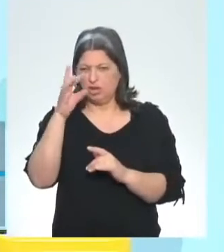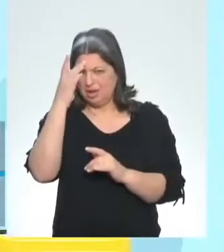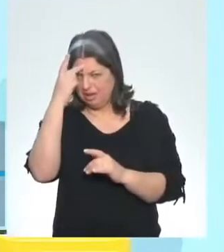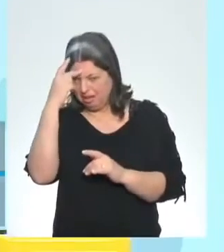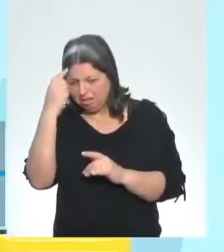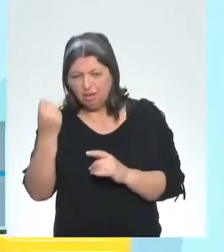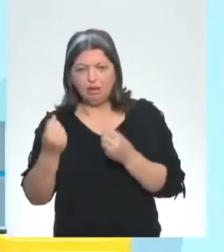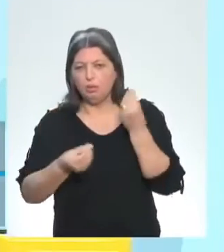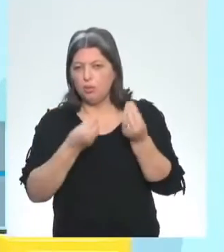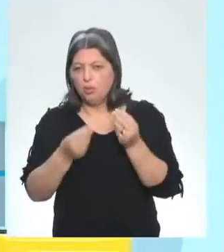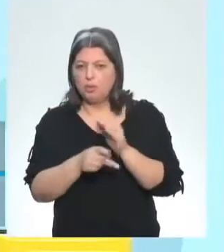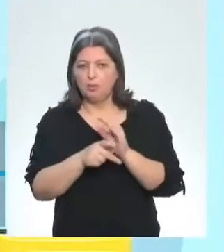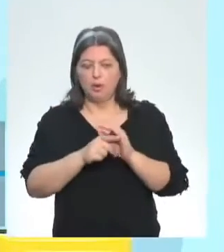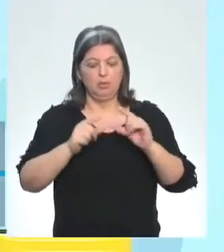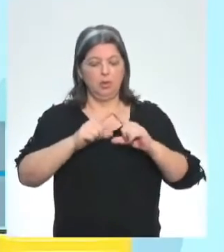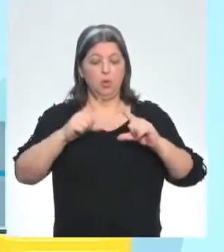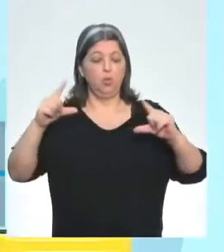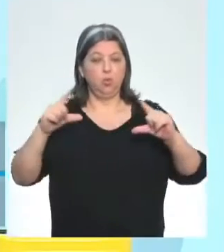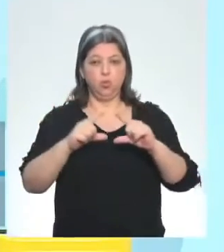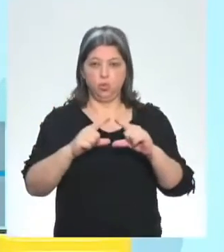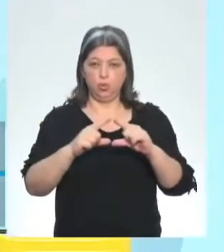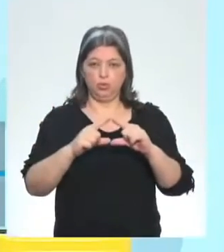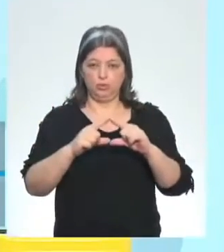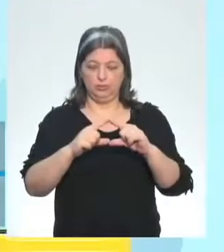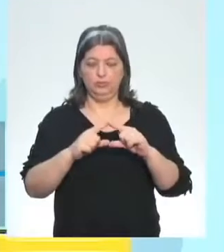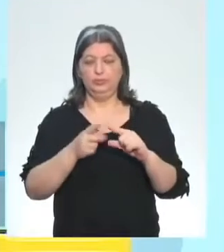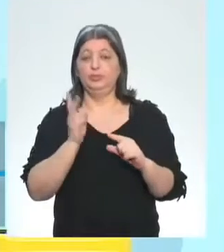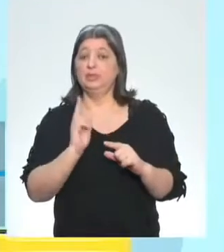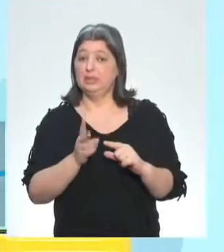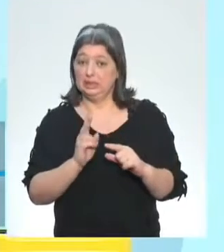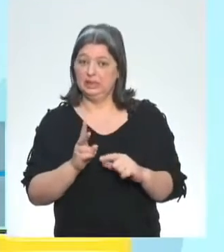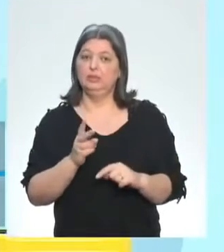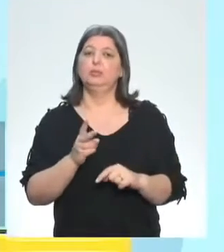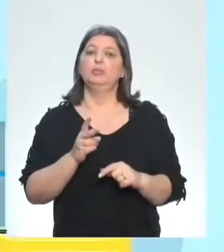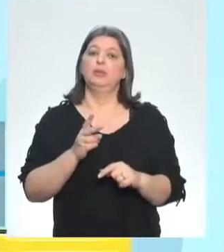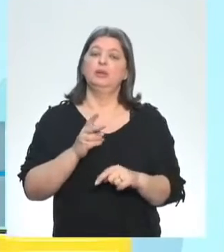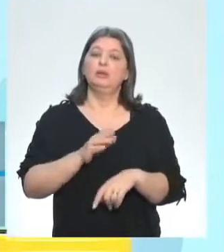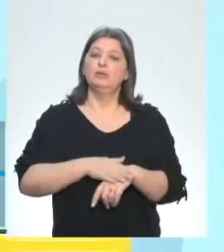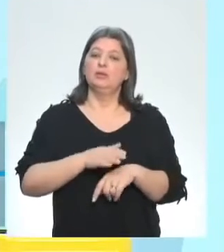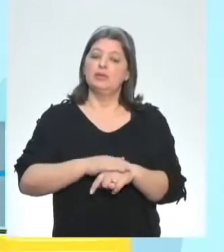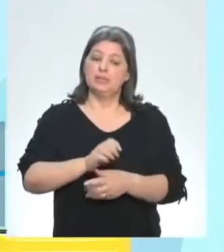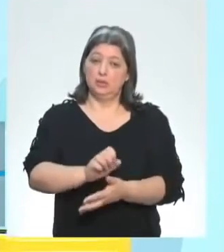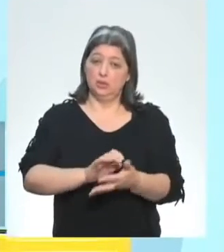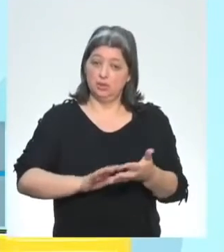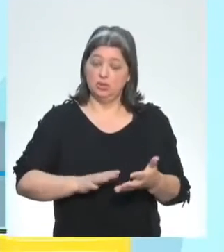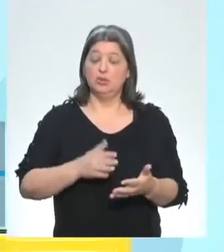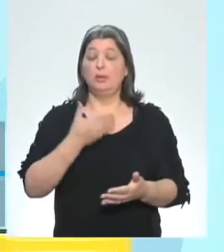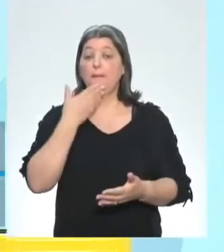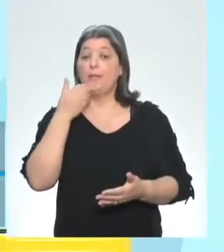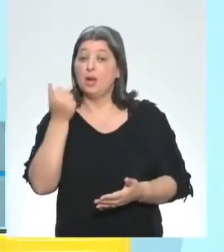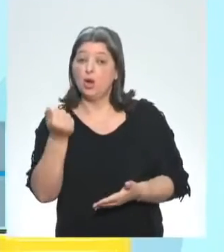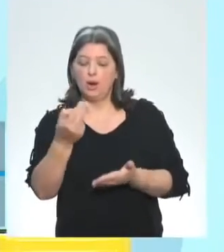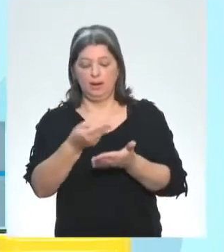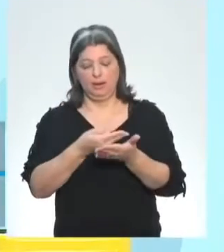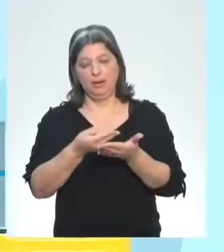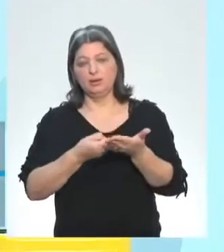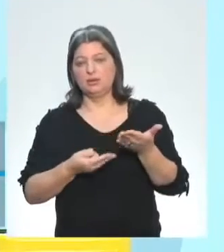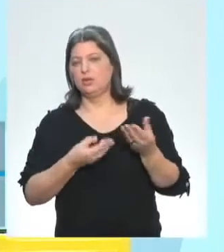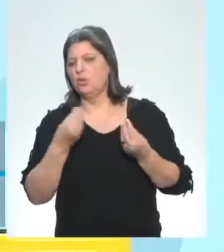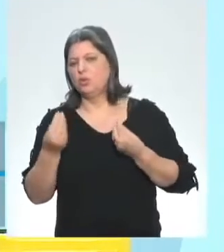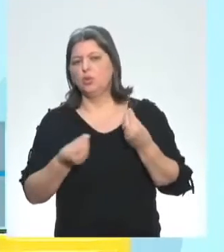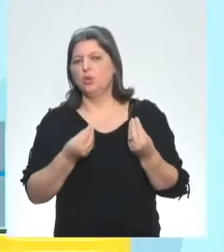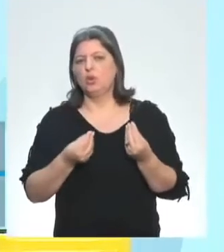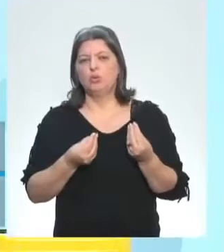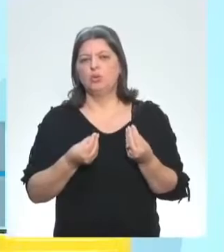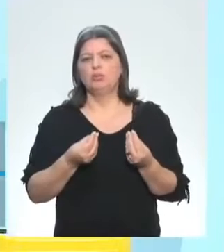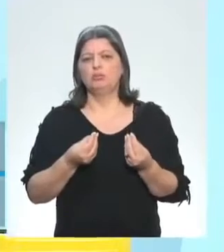um triângulo é maior que o outro, tá certo? Então, todas as vezes que eu for fazer esse exercício, é bom fazer o desenho, beleza? Como que eu vou fazer